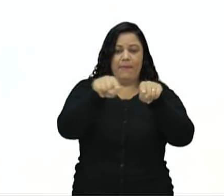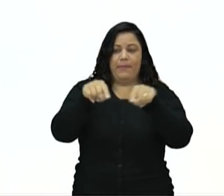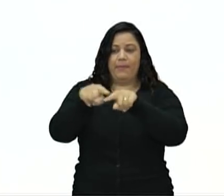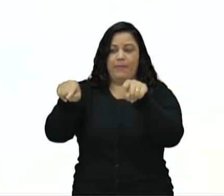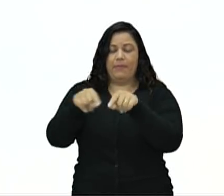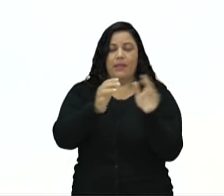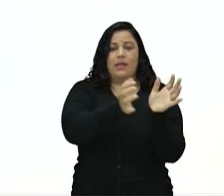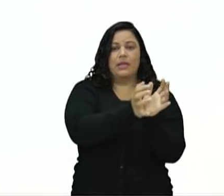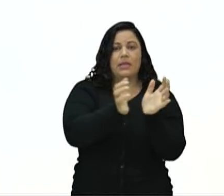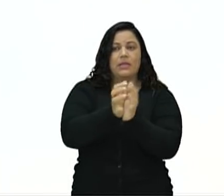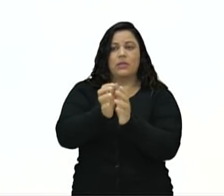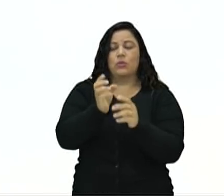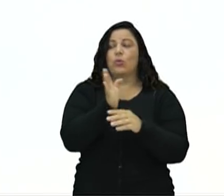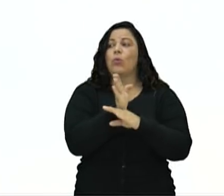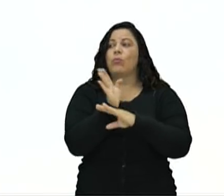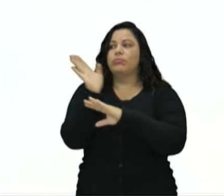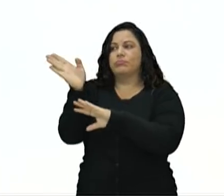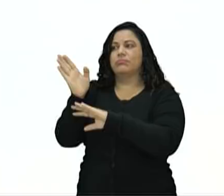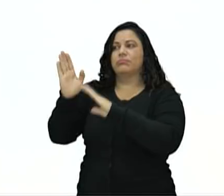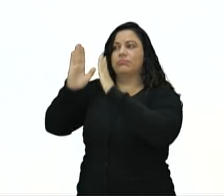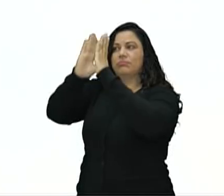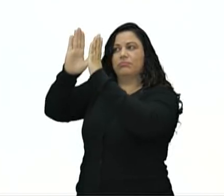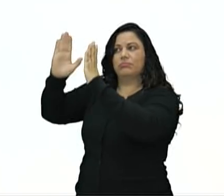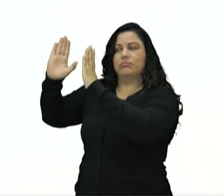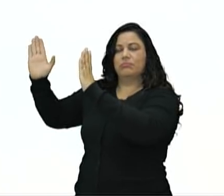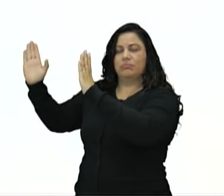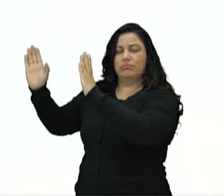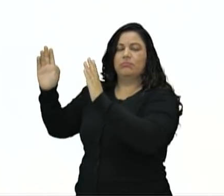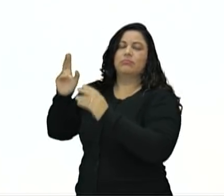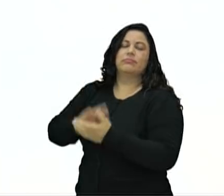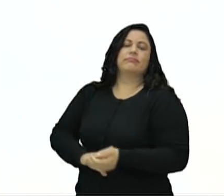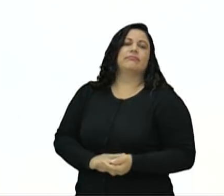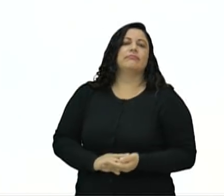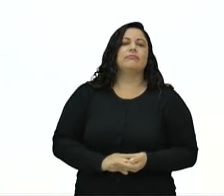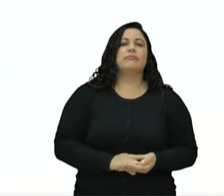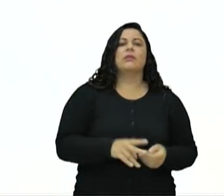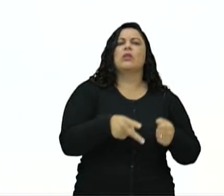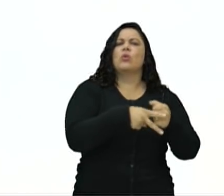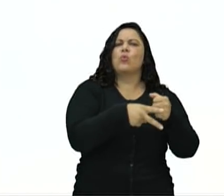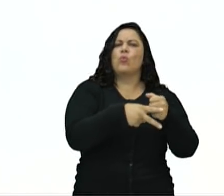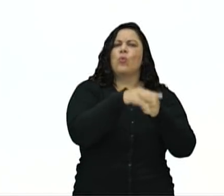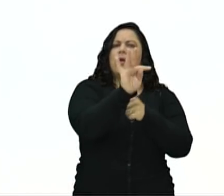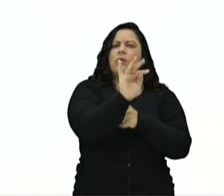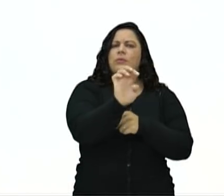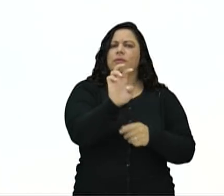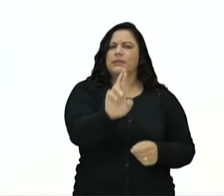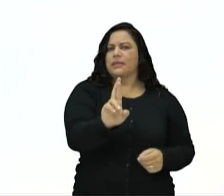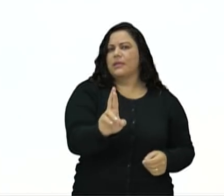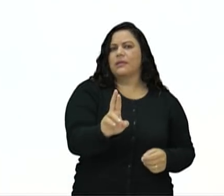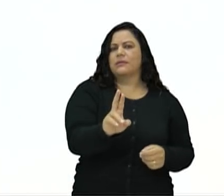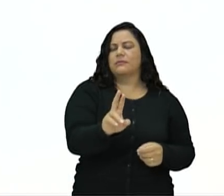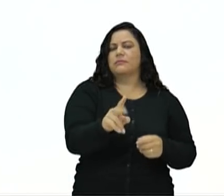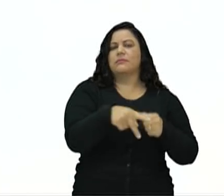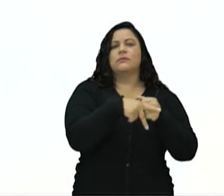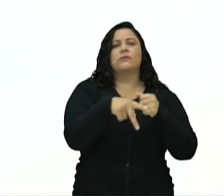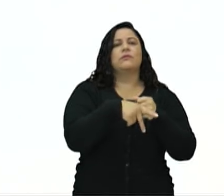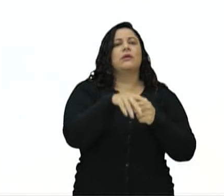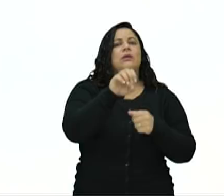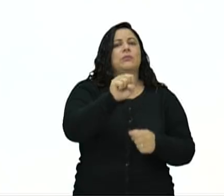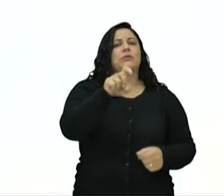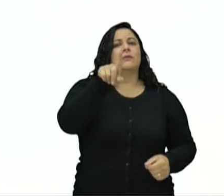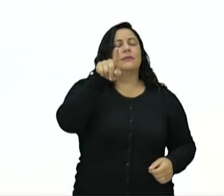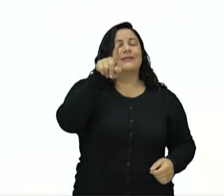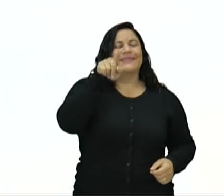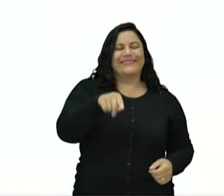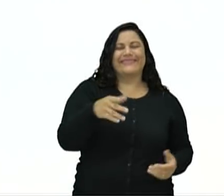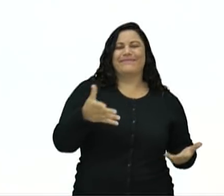Sua saia longa, marrom, seus olhos miúdos e azuis. Então, o verbo ter e o verbo ser estão no pretérito imperfeito, né?